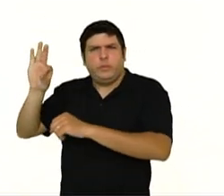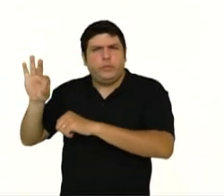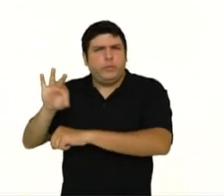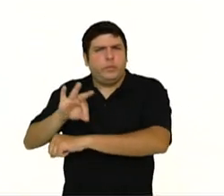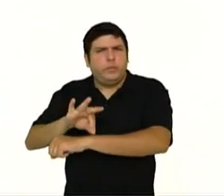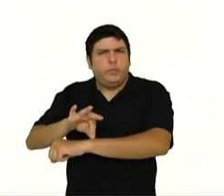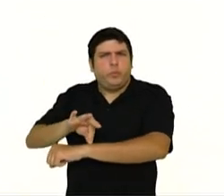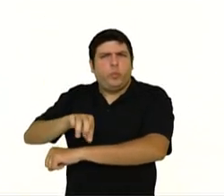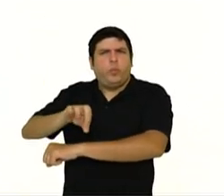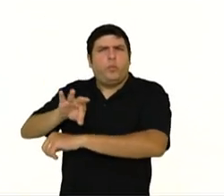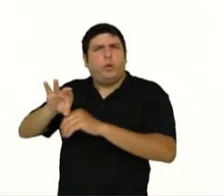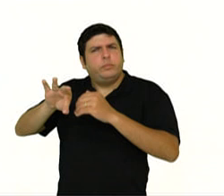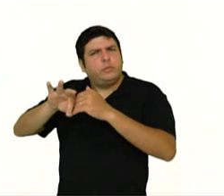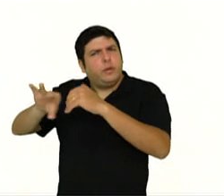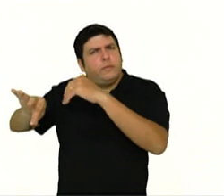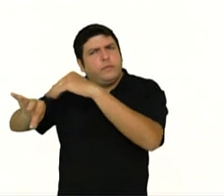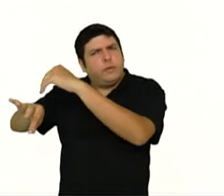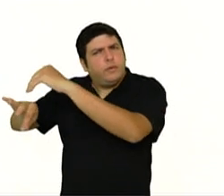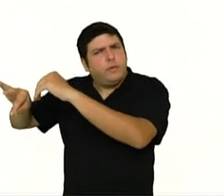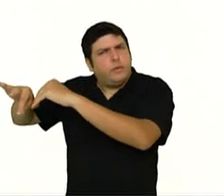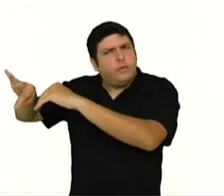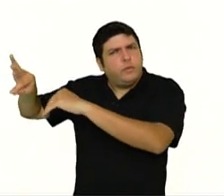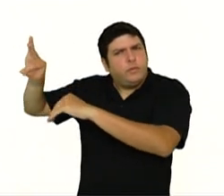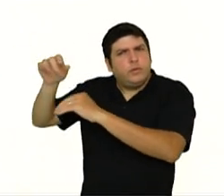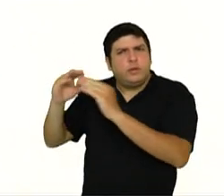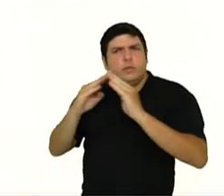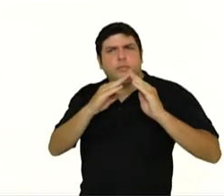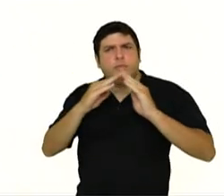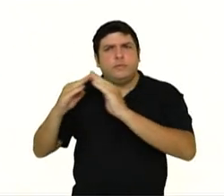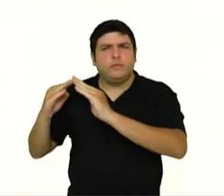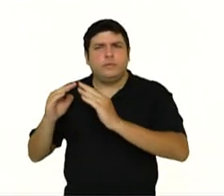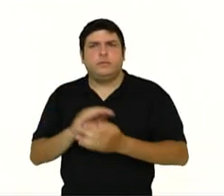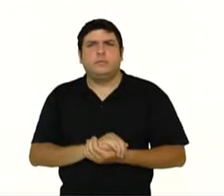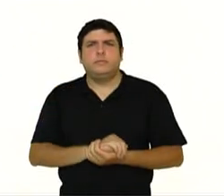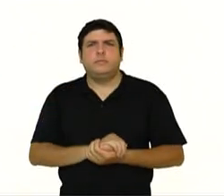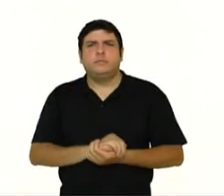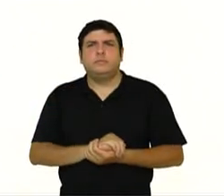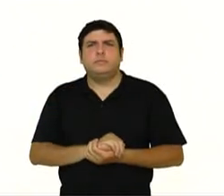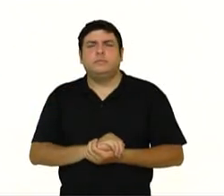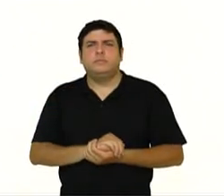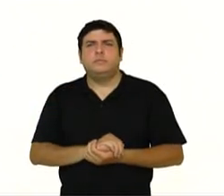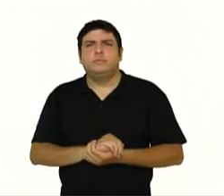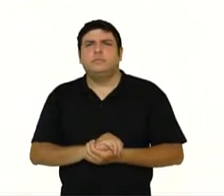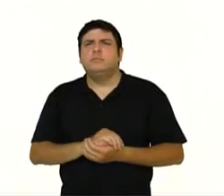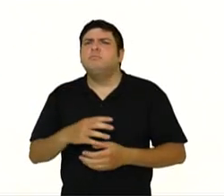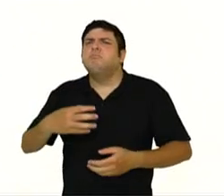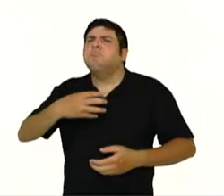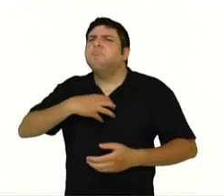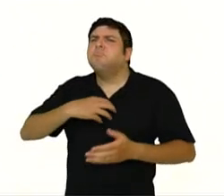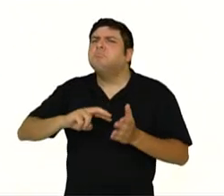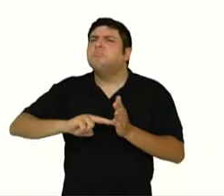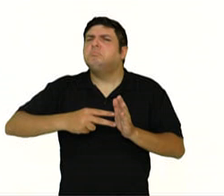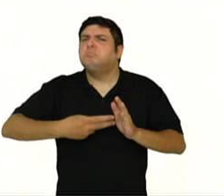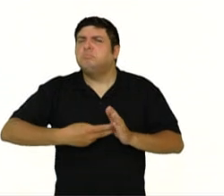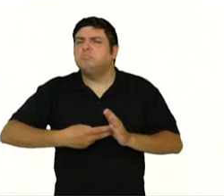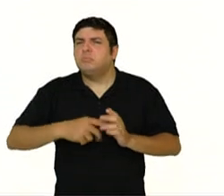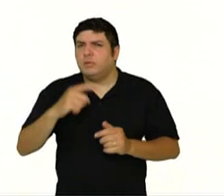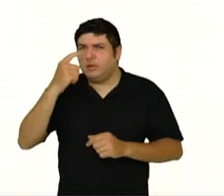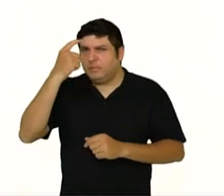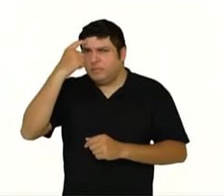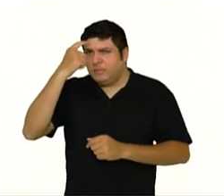vizinho. Qual é o efeito de sentido produzido pelos dois enunciados? Vamos pensar um pouquinho?